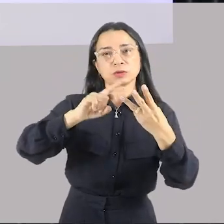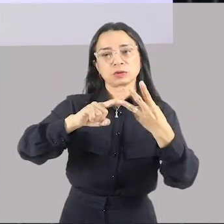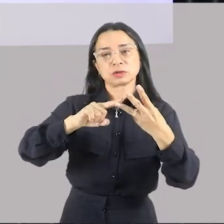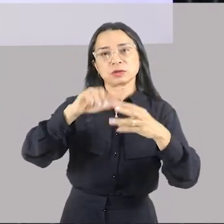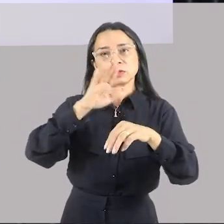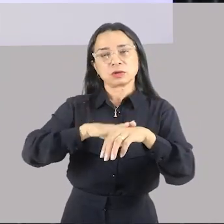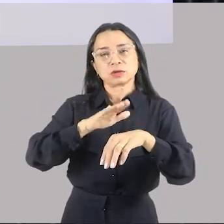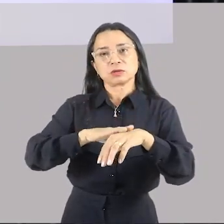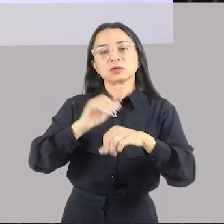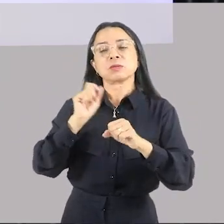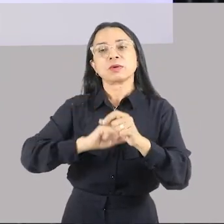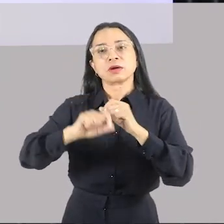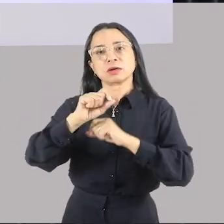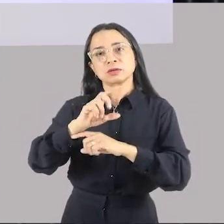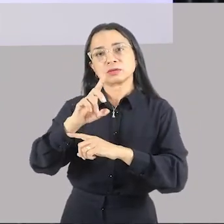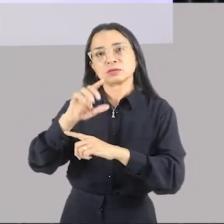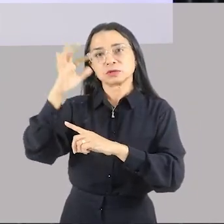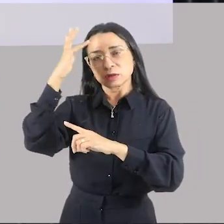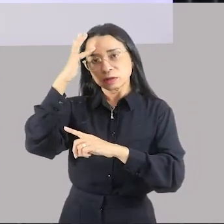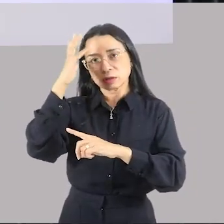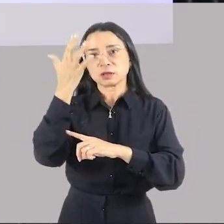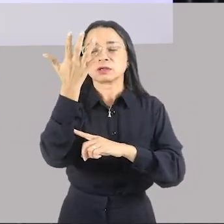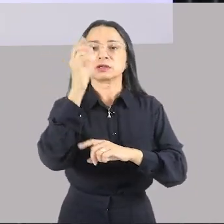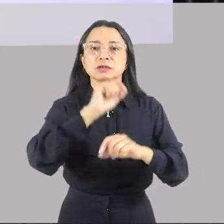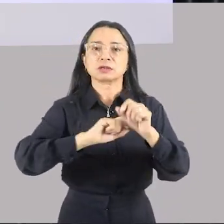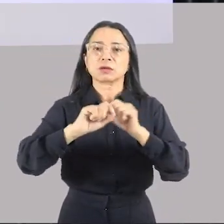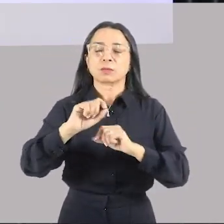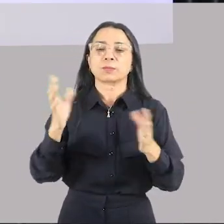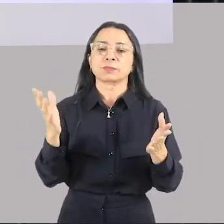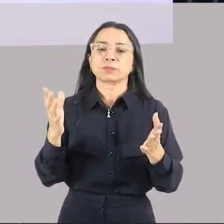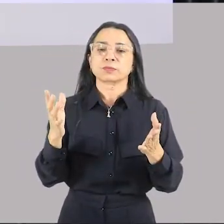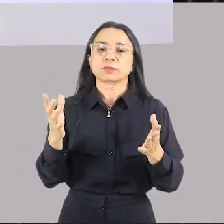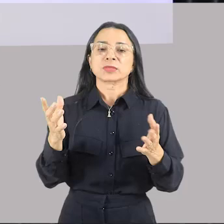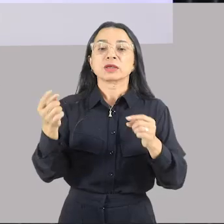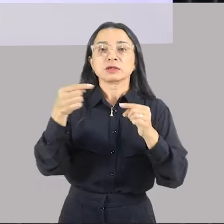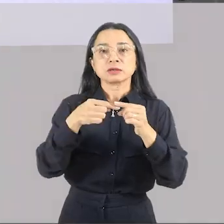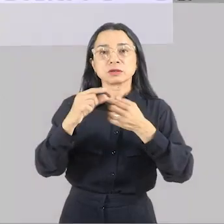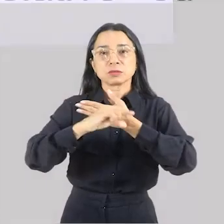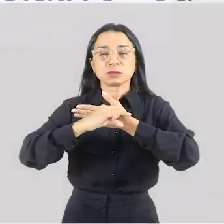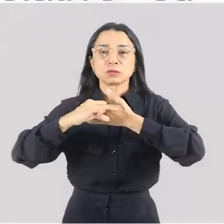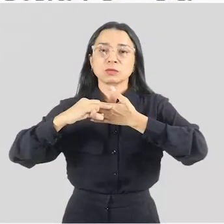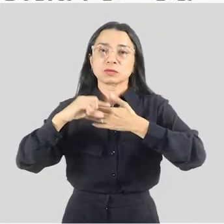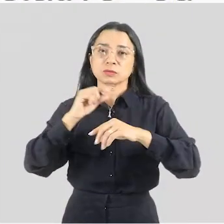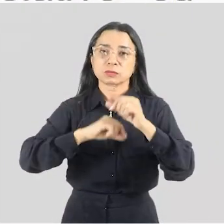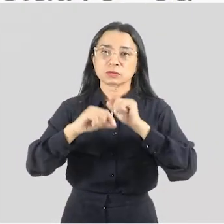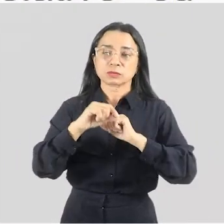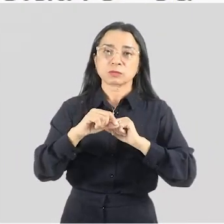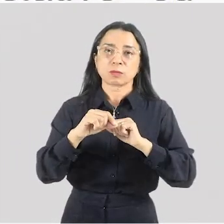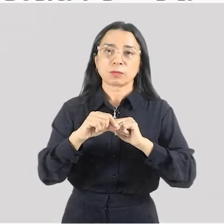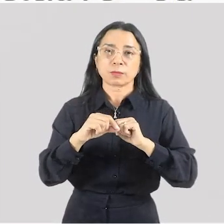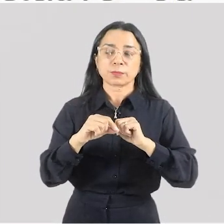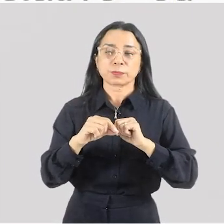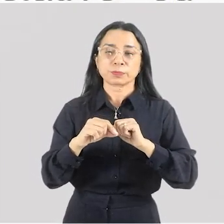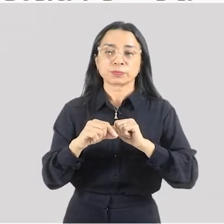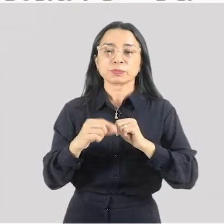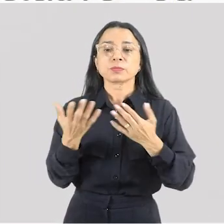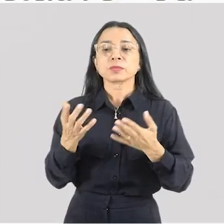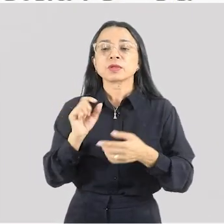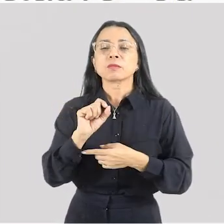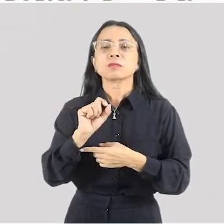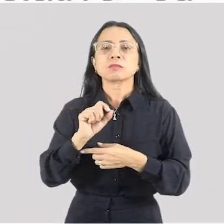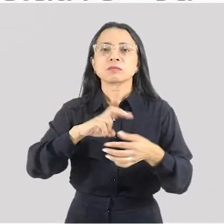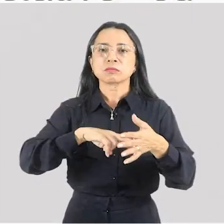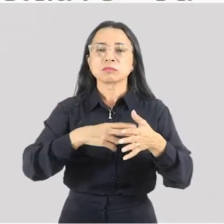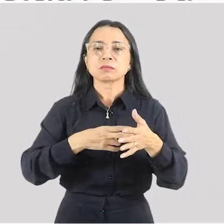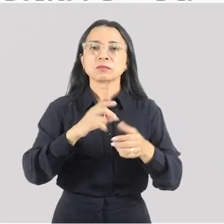de decisão. Nesse nível de decisão, segundo Giacomo Sani, que é um pensador italiano, trata-se da situação